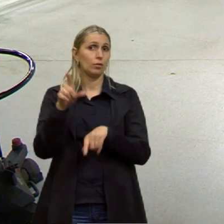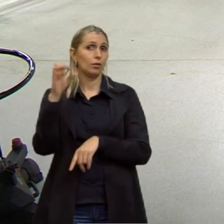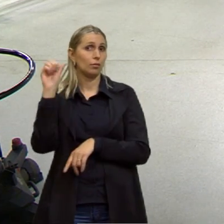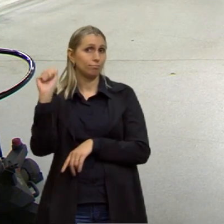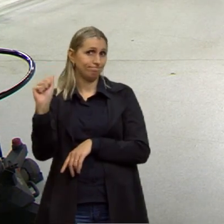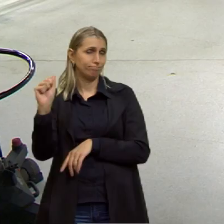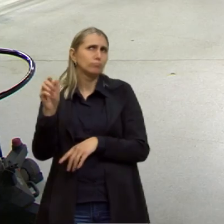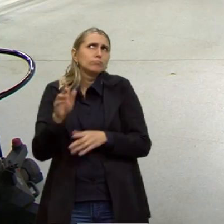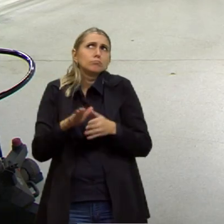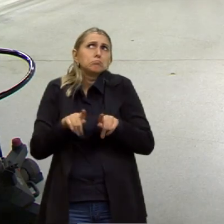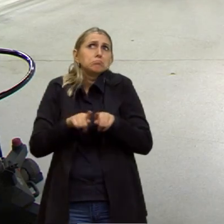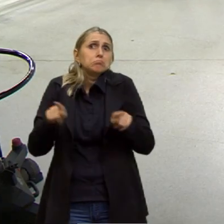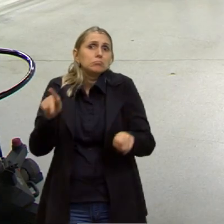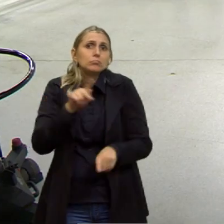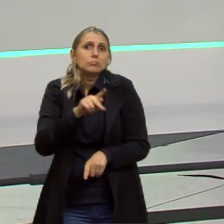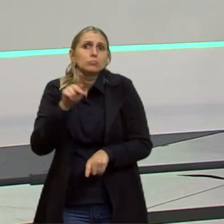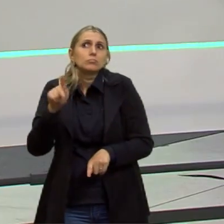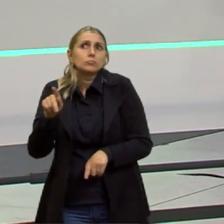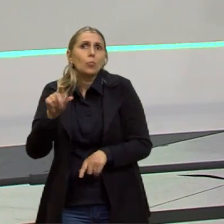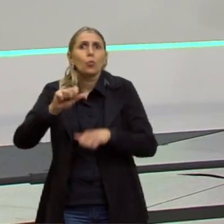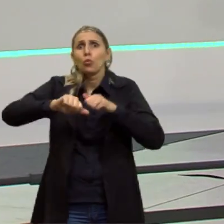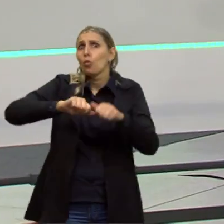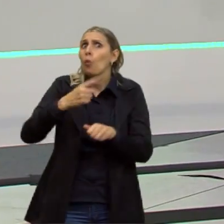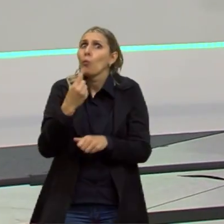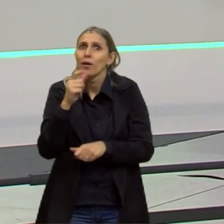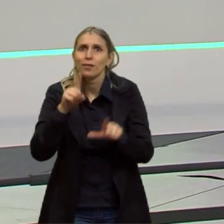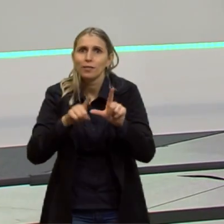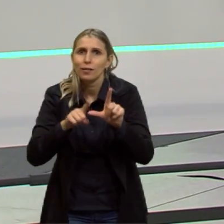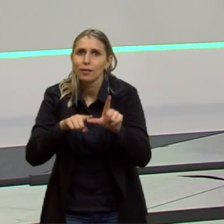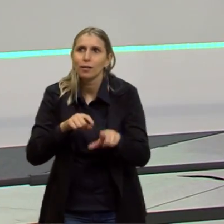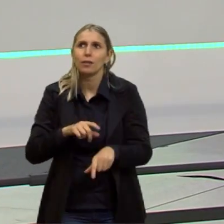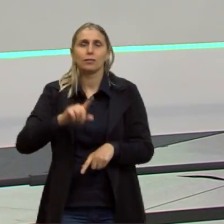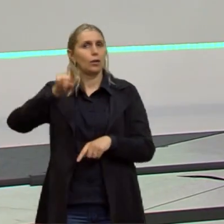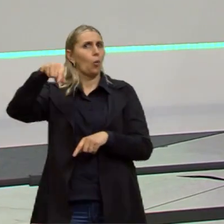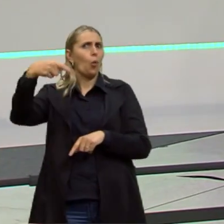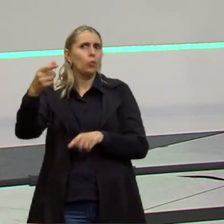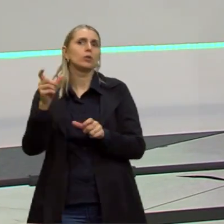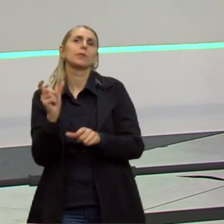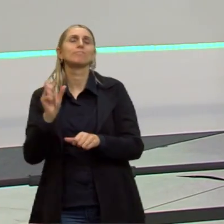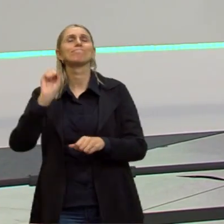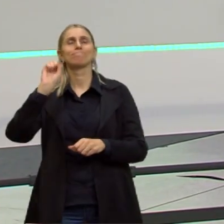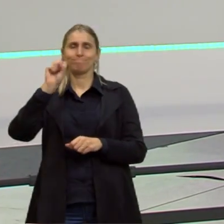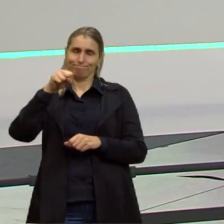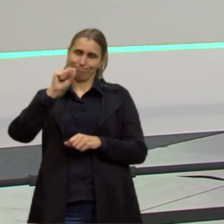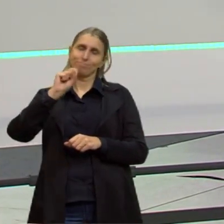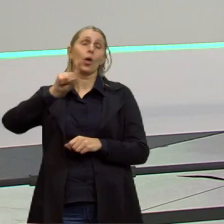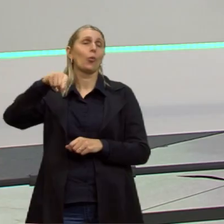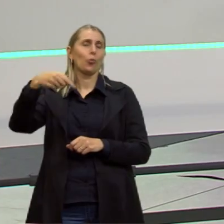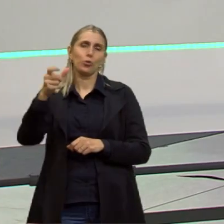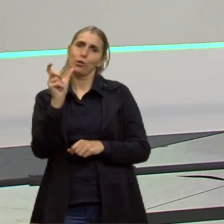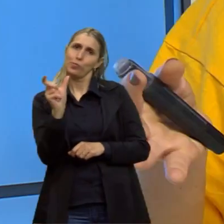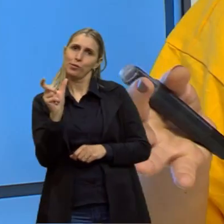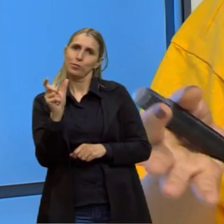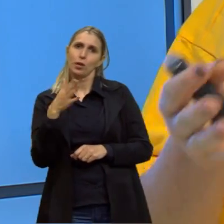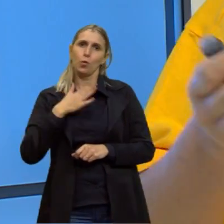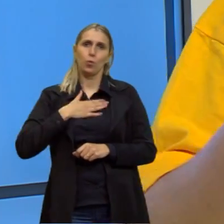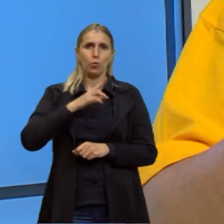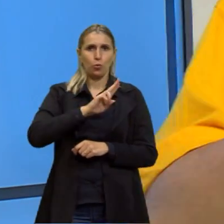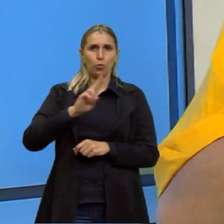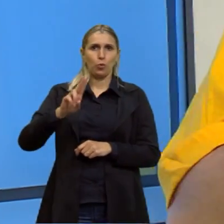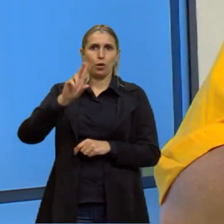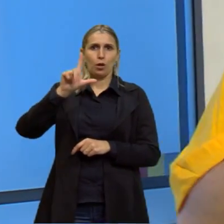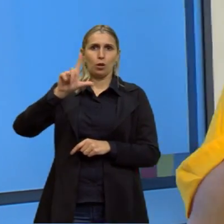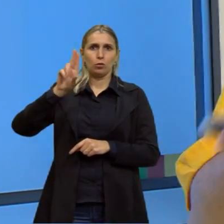as professoras mudou só uma letra isso é outra palavra assim outra palavra eu me chamo luana